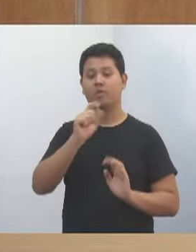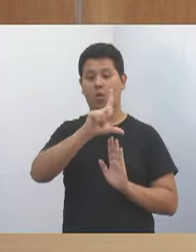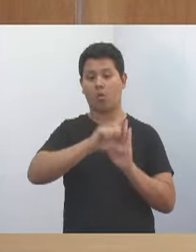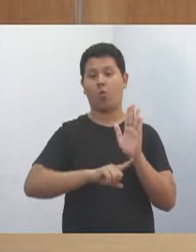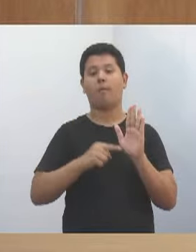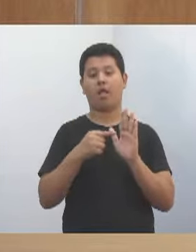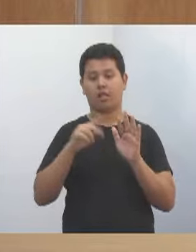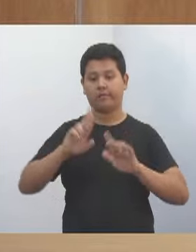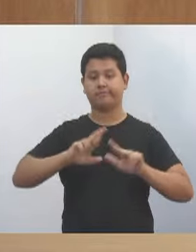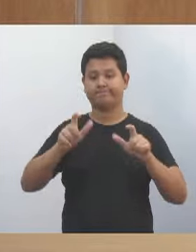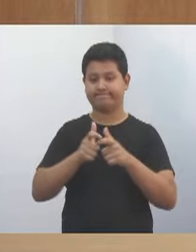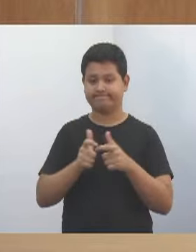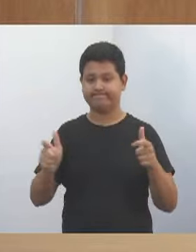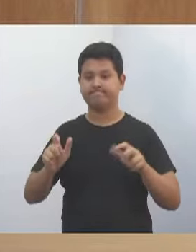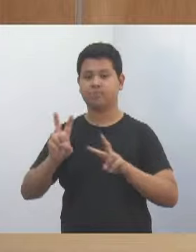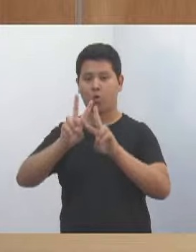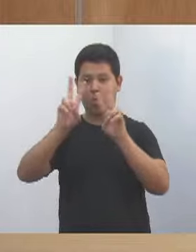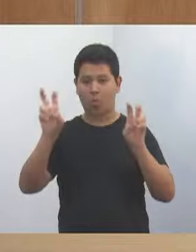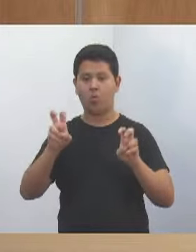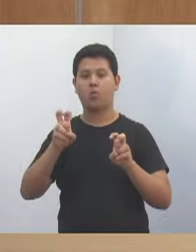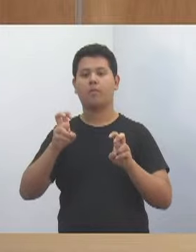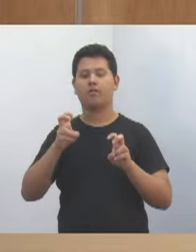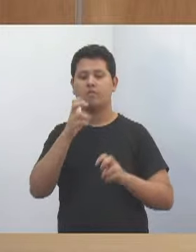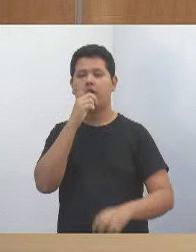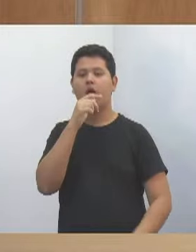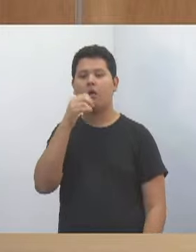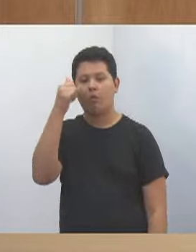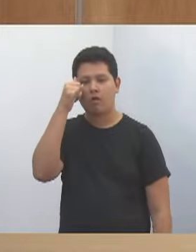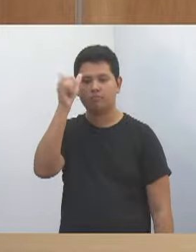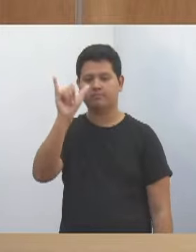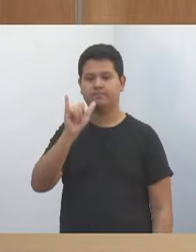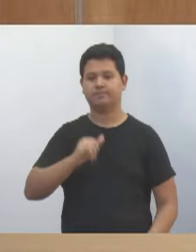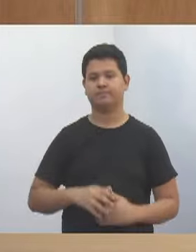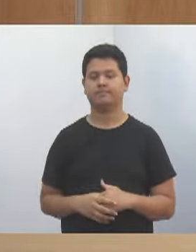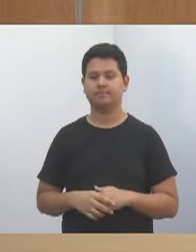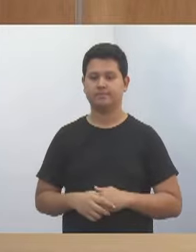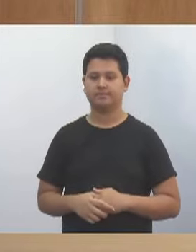maior, tá, que fala sobre a questão da detenção de águas.